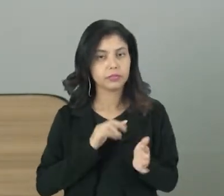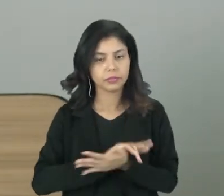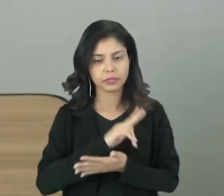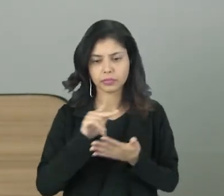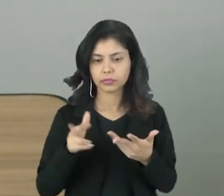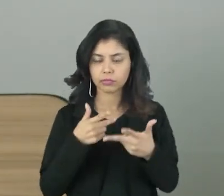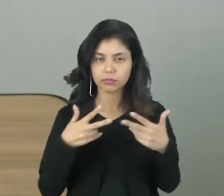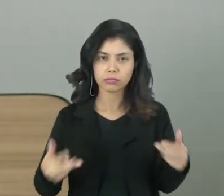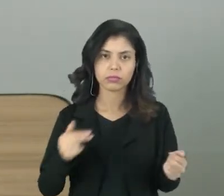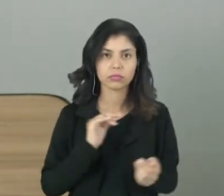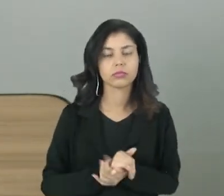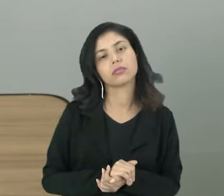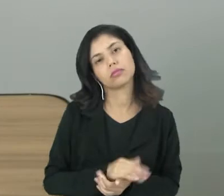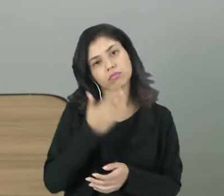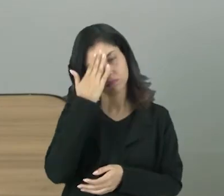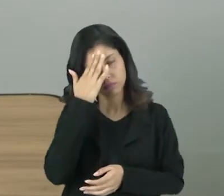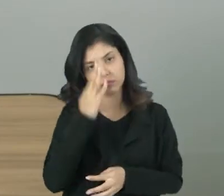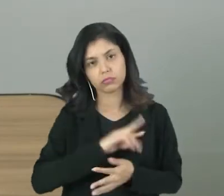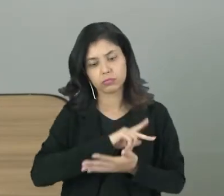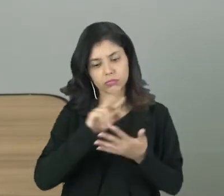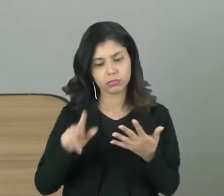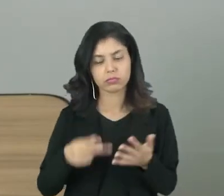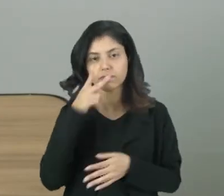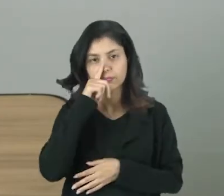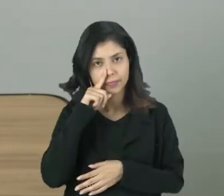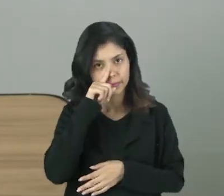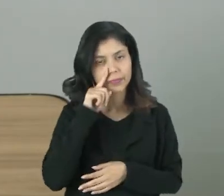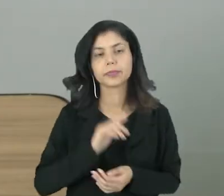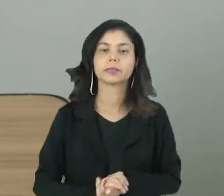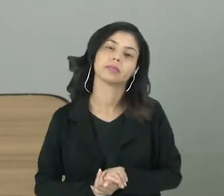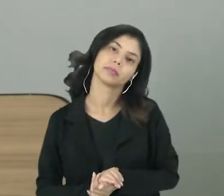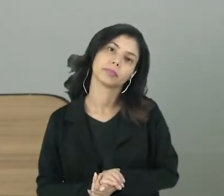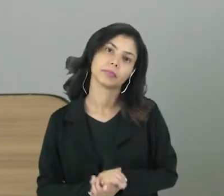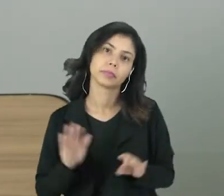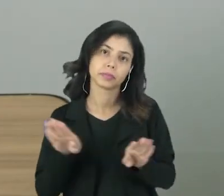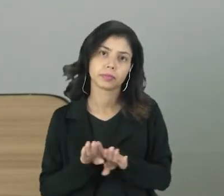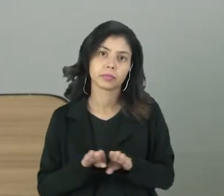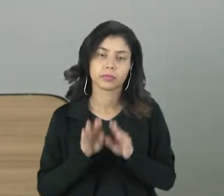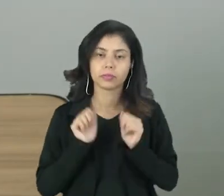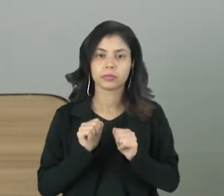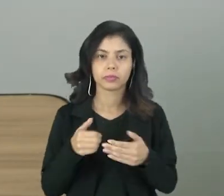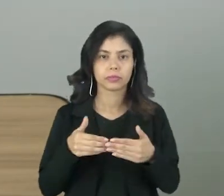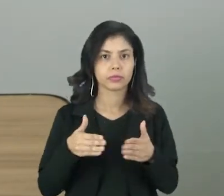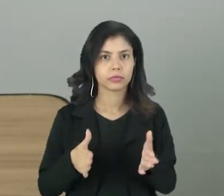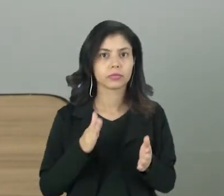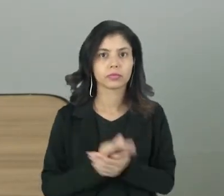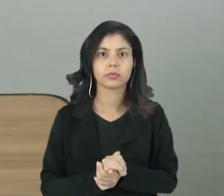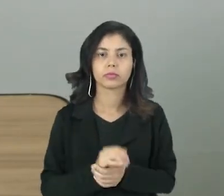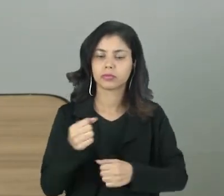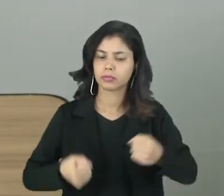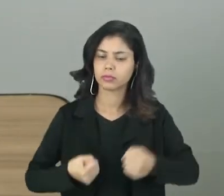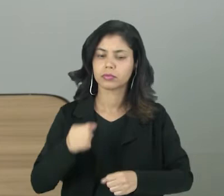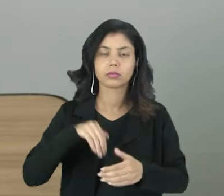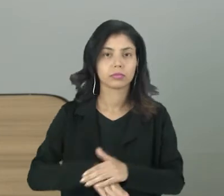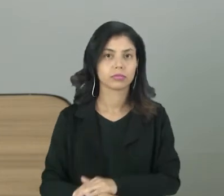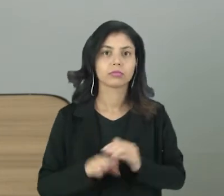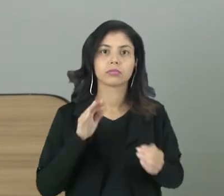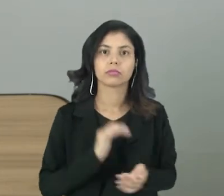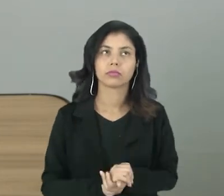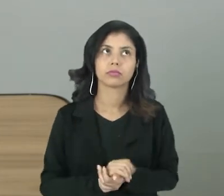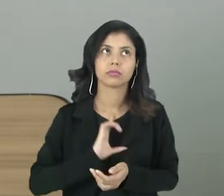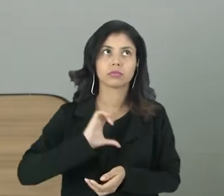a várias coisas entendeu a vários perigos a pessoa pode abrir a porta do carro e colocá-los dentro